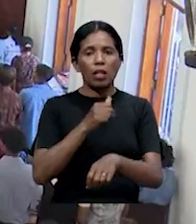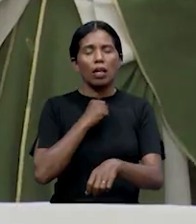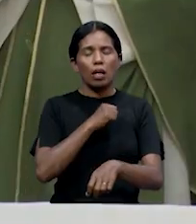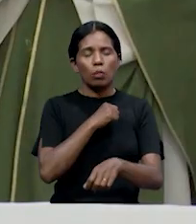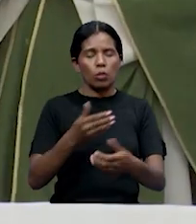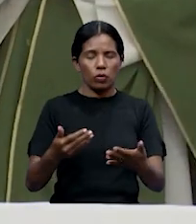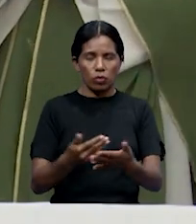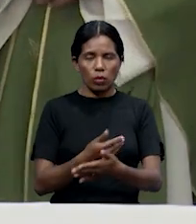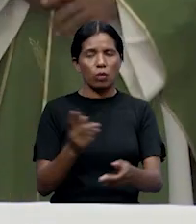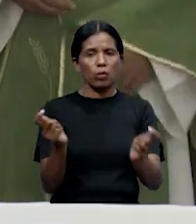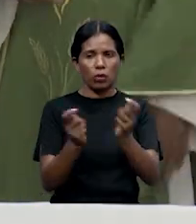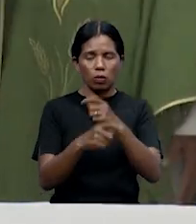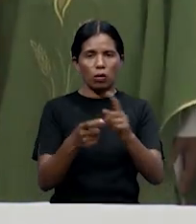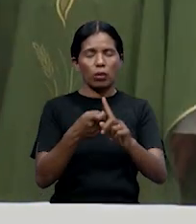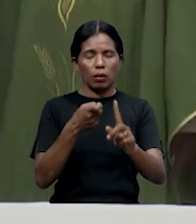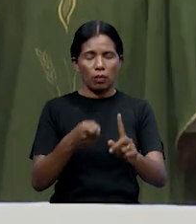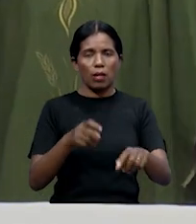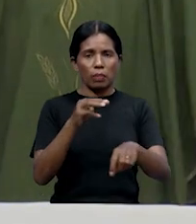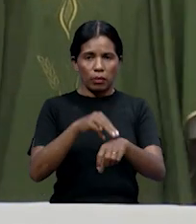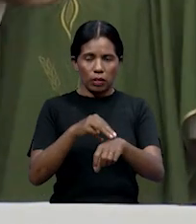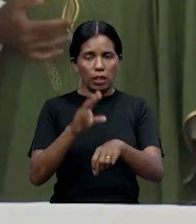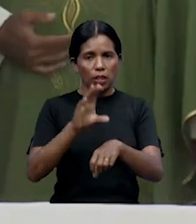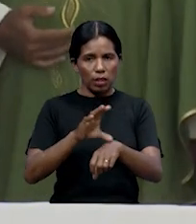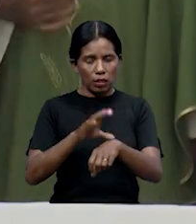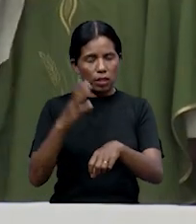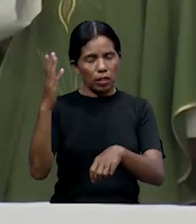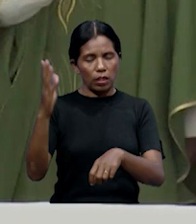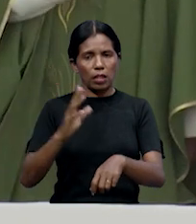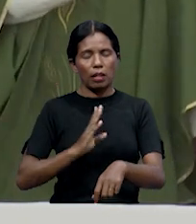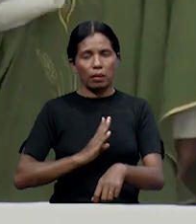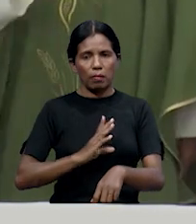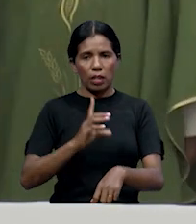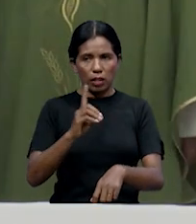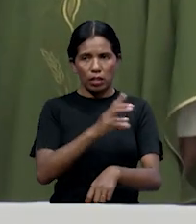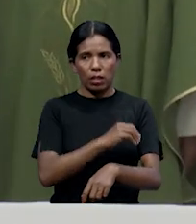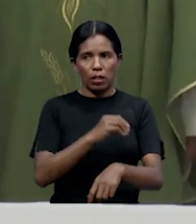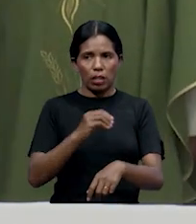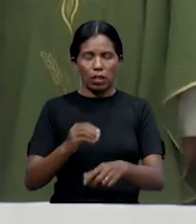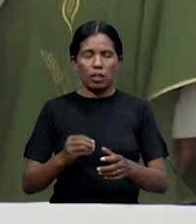o Padre Graciano Barros dos Santos, nebe durante ne, halau ni missão, caniaknar e a